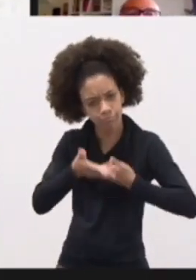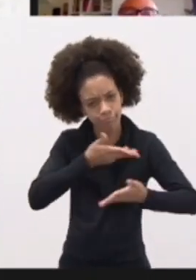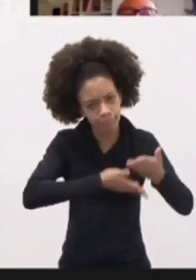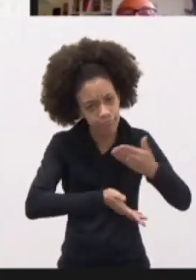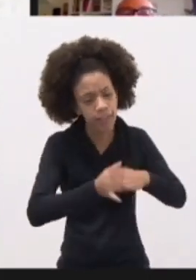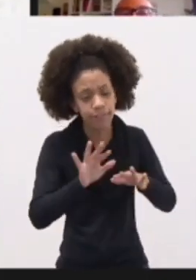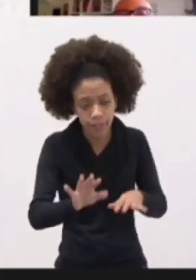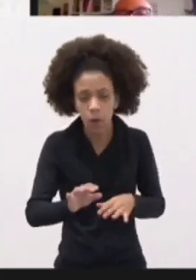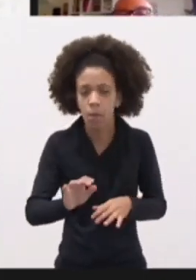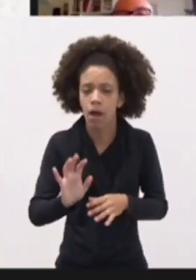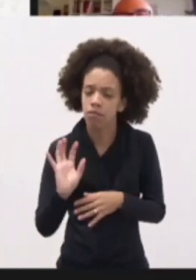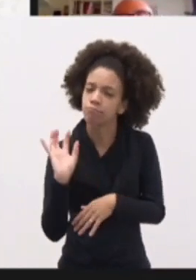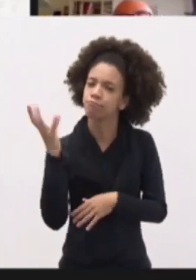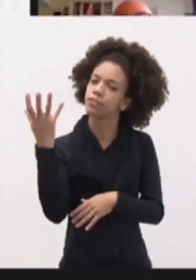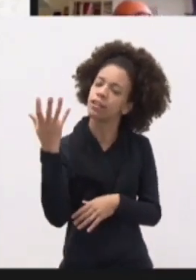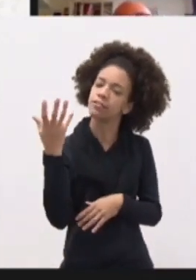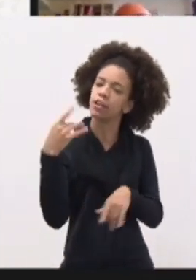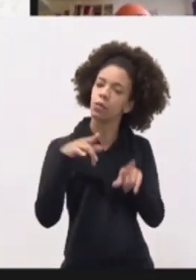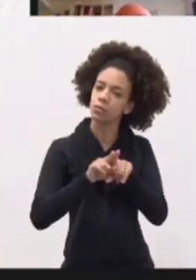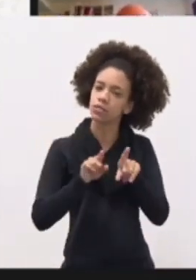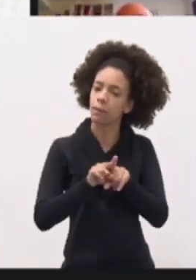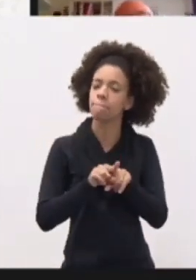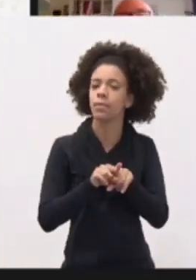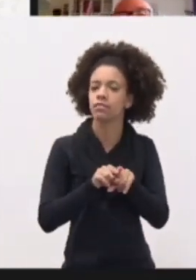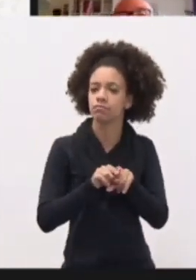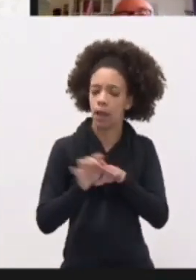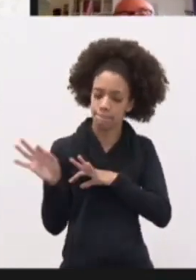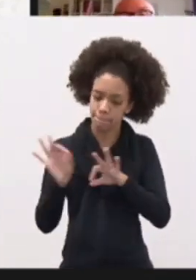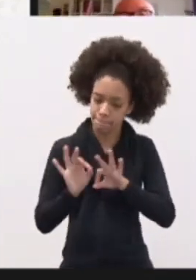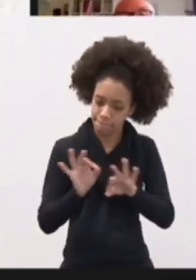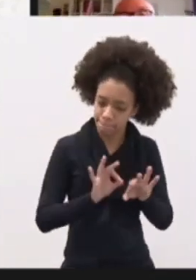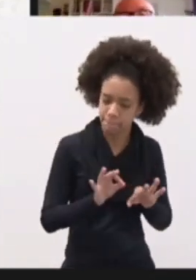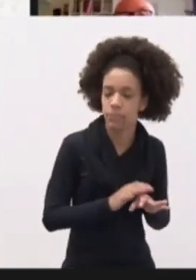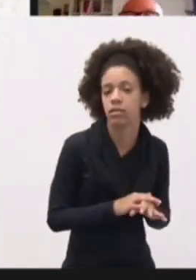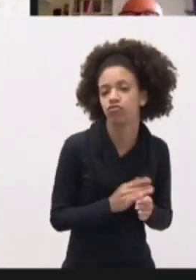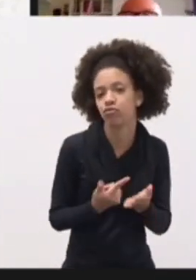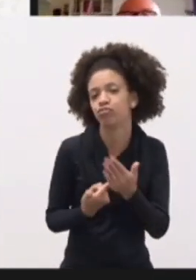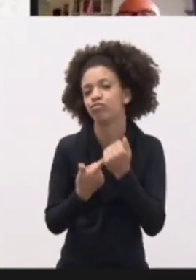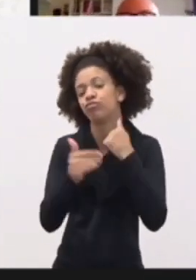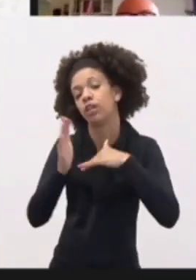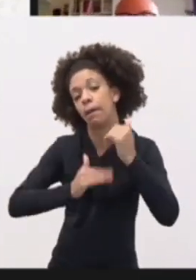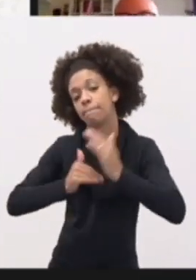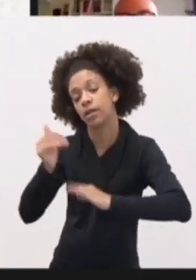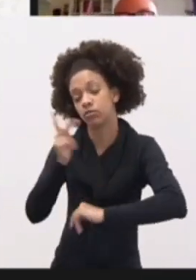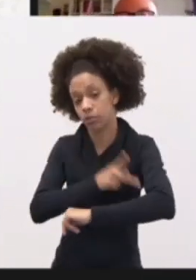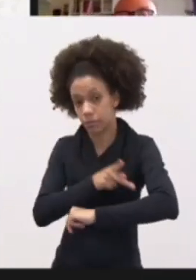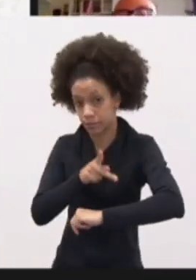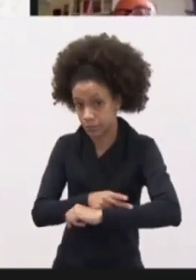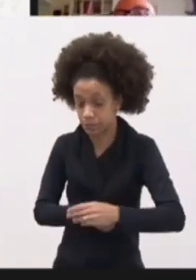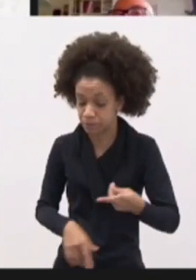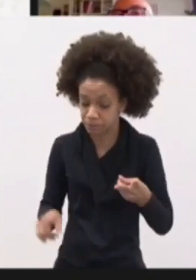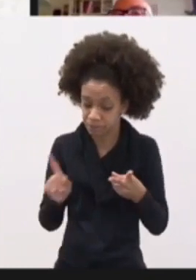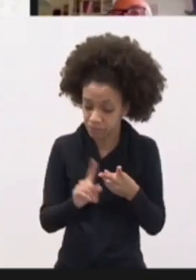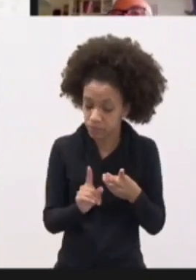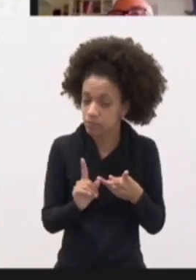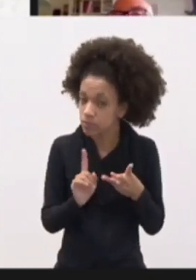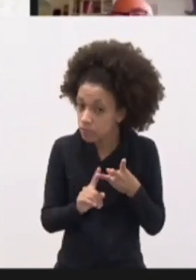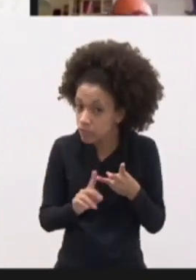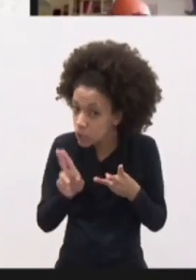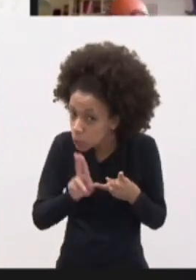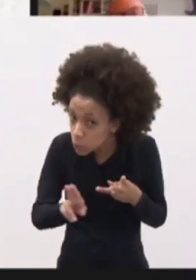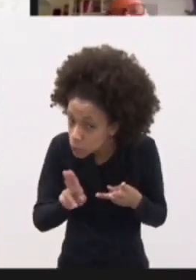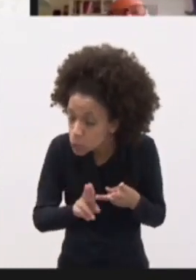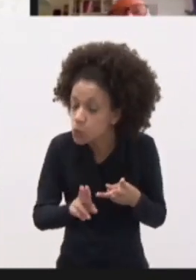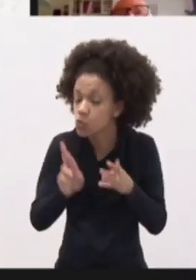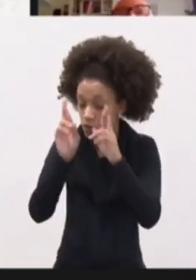curadoria e criação se relaciona com a competência digital de prática pedagógica e o uso